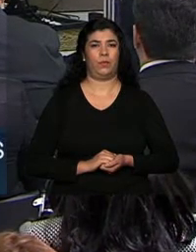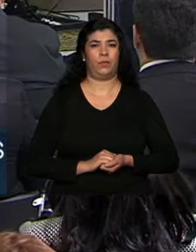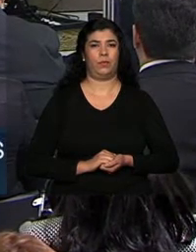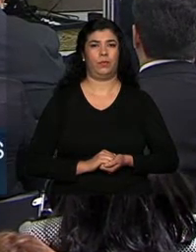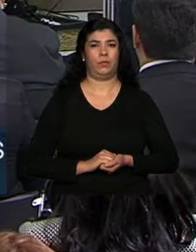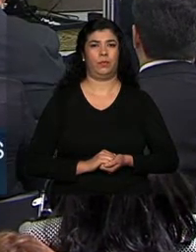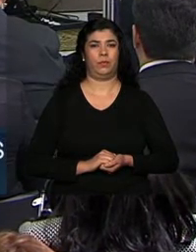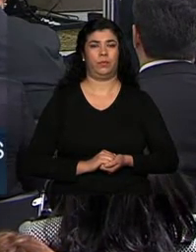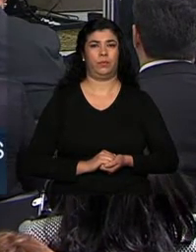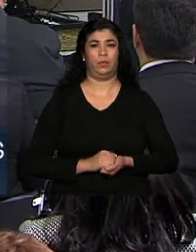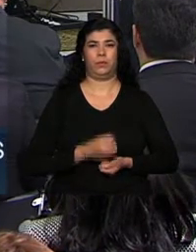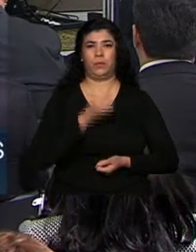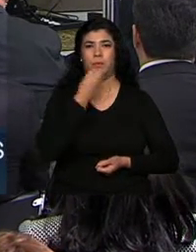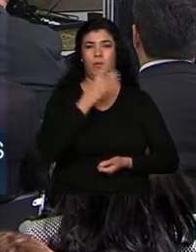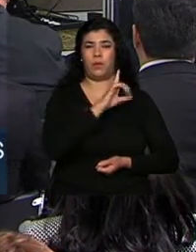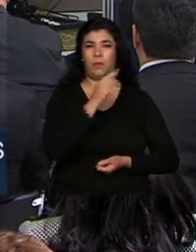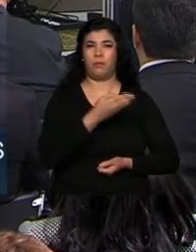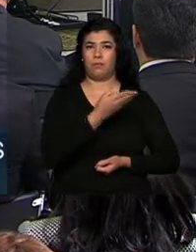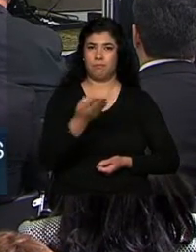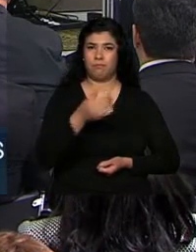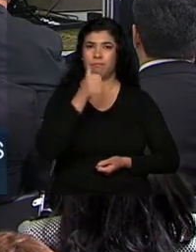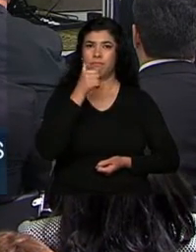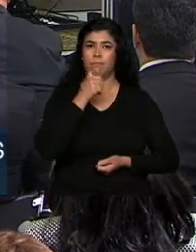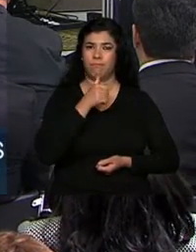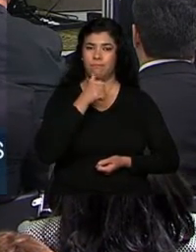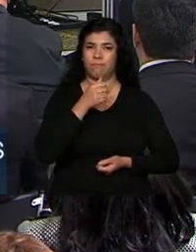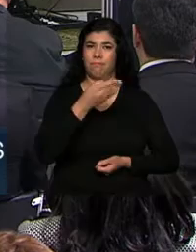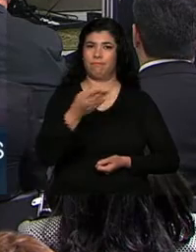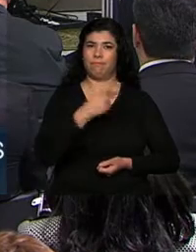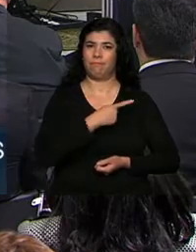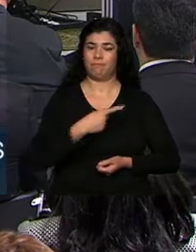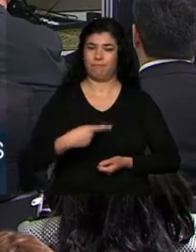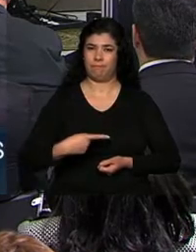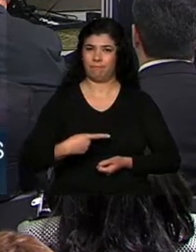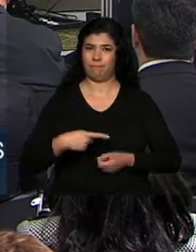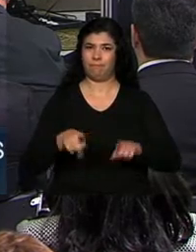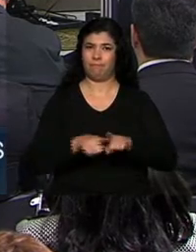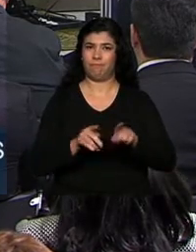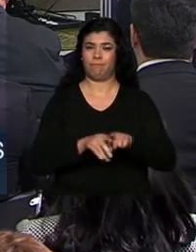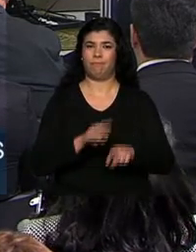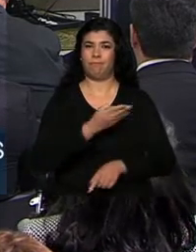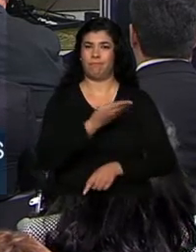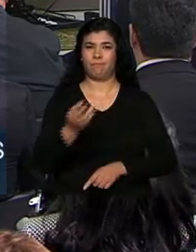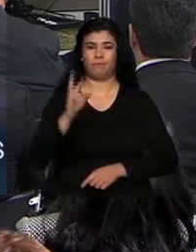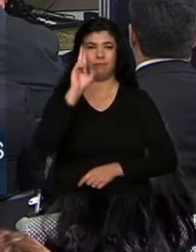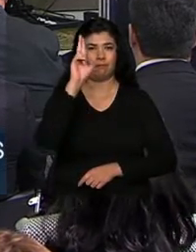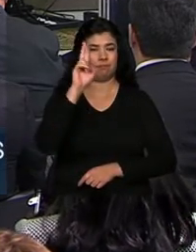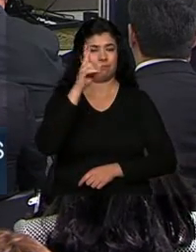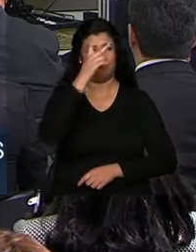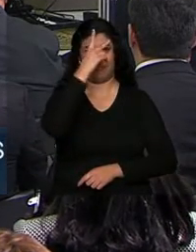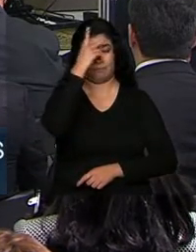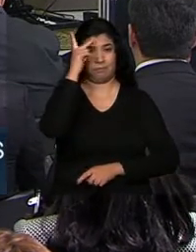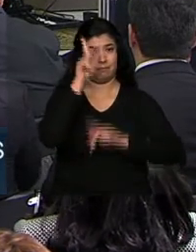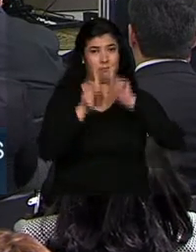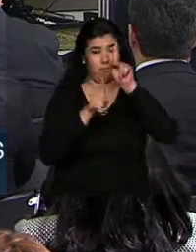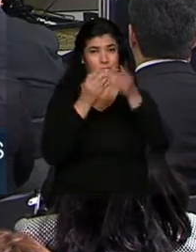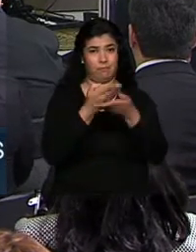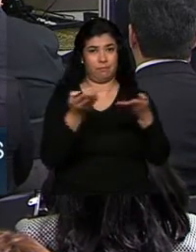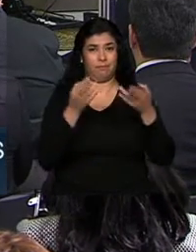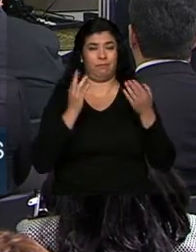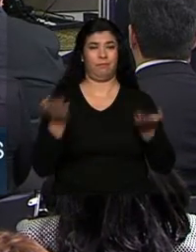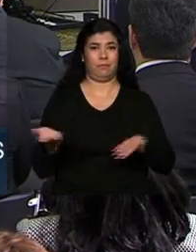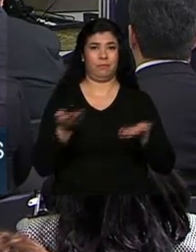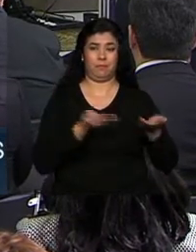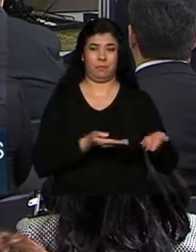Bom dia, senhora presidenta, autoridades, povo presente,